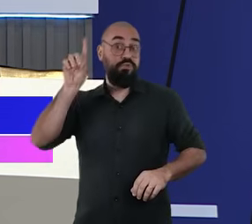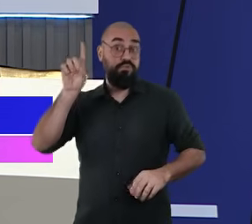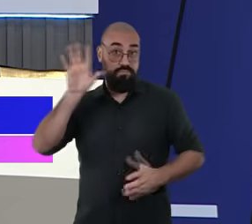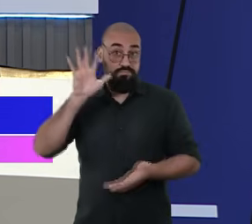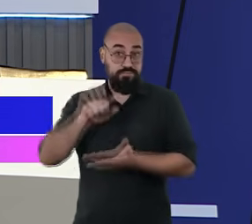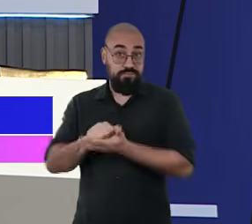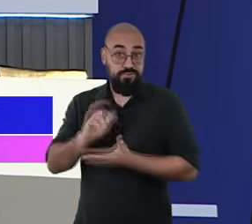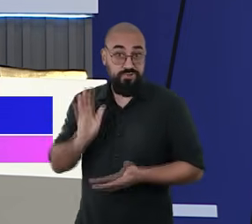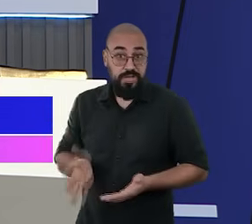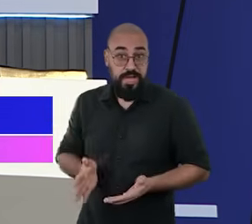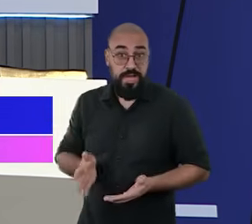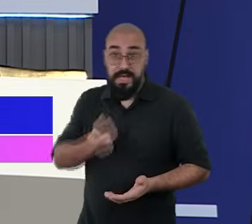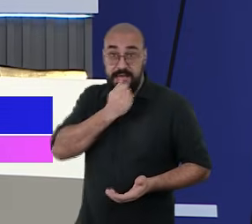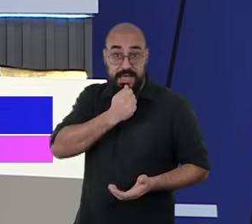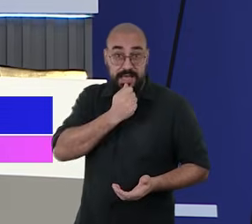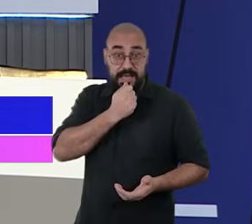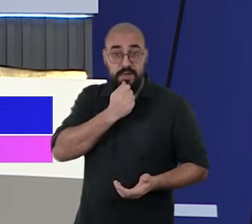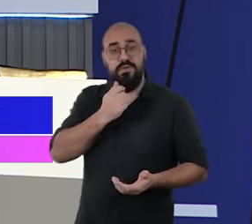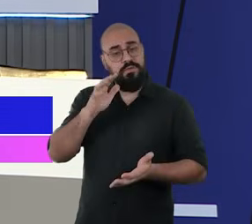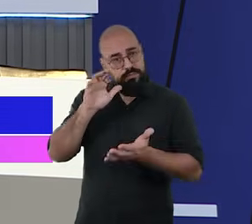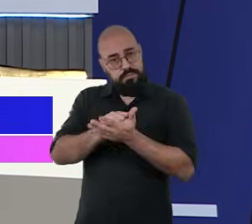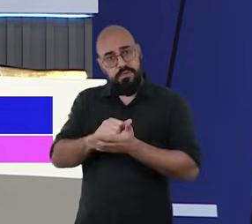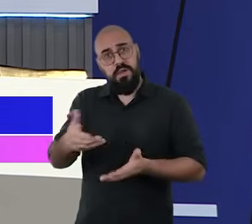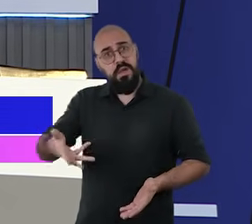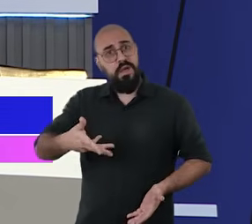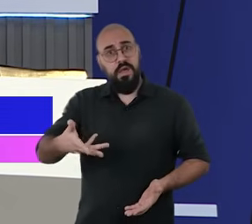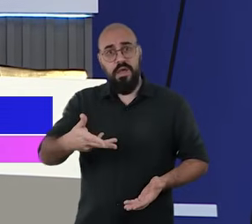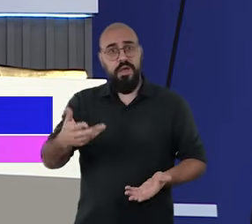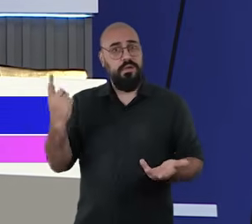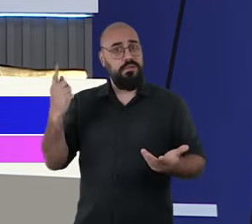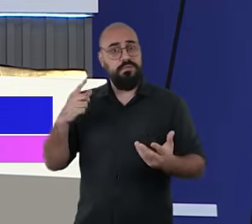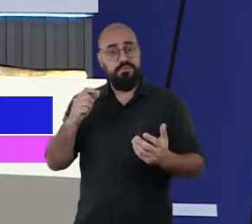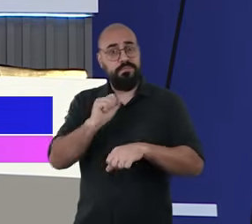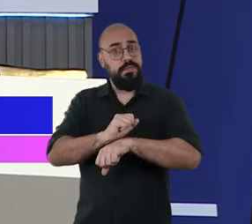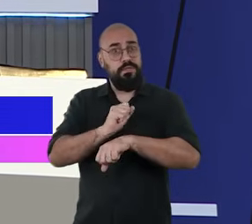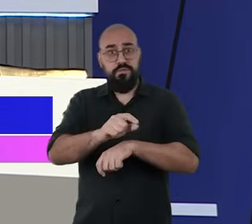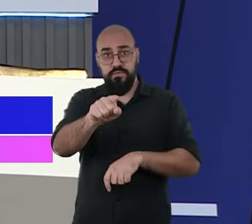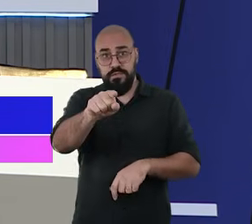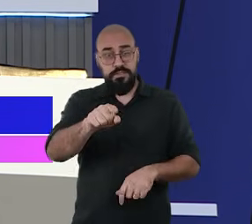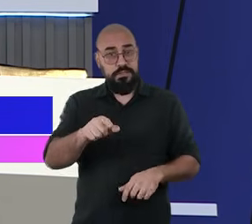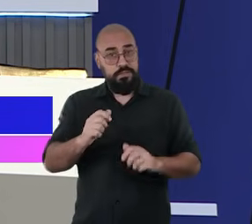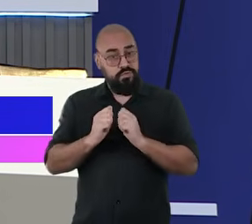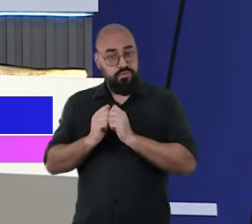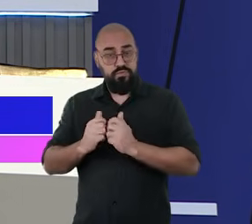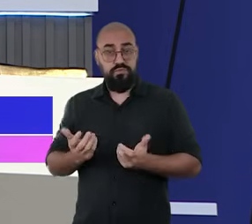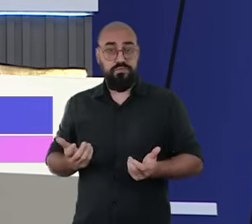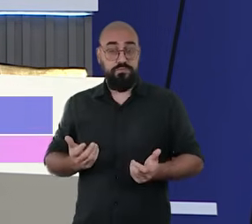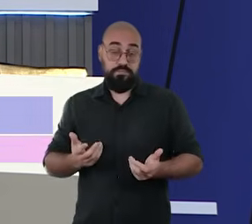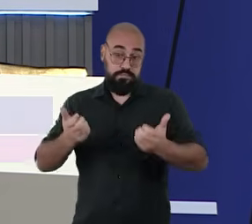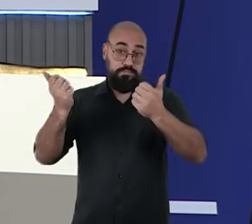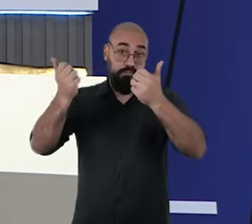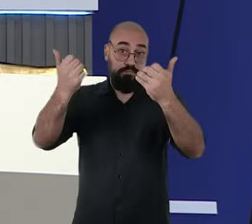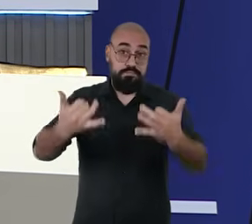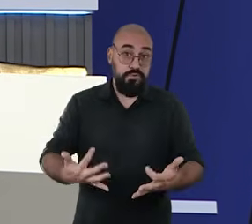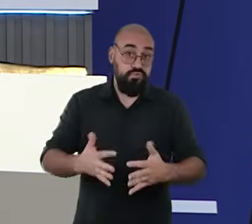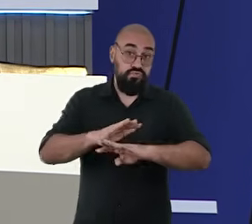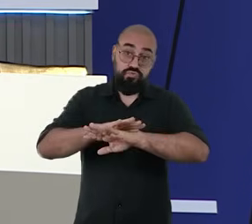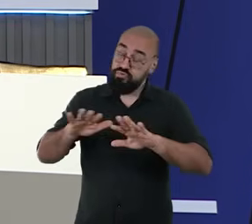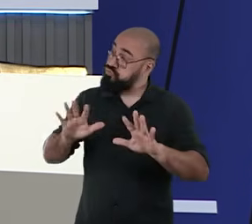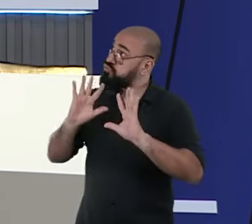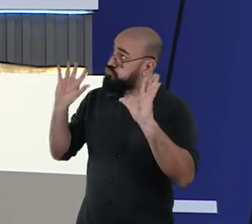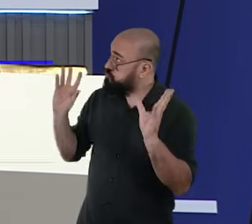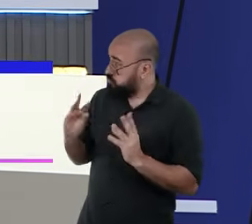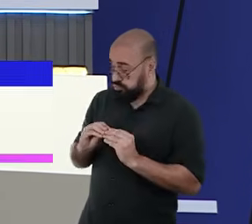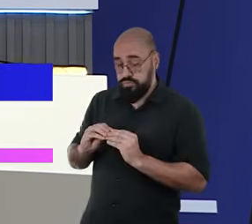canal? Ótimo. Não se inscreveu? Se inscreve agora. Eu estou esperando você aqui neste canal, tá bom? Dito isso, estamos